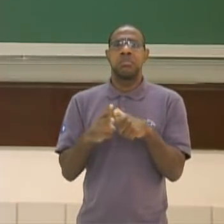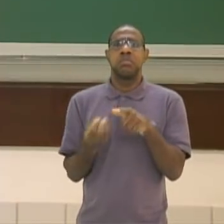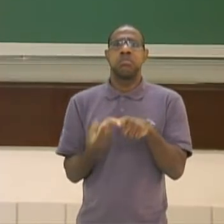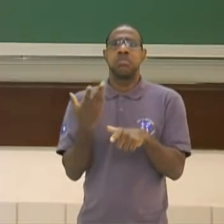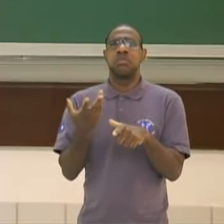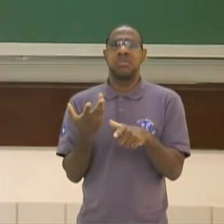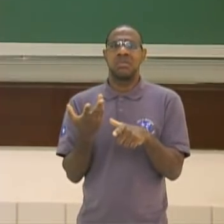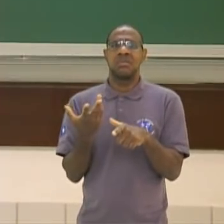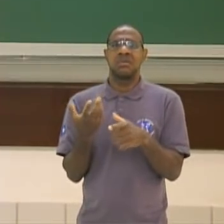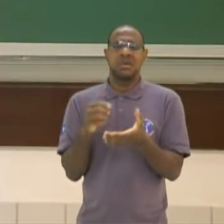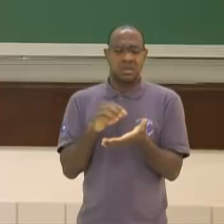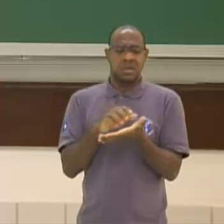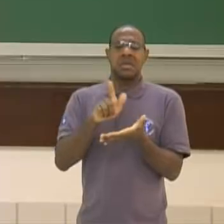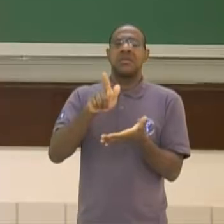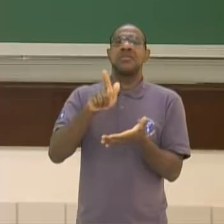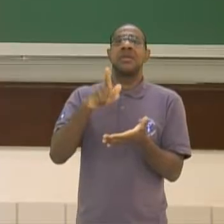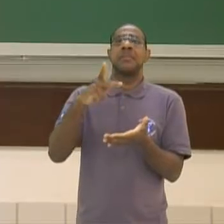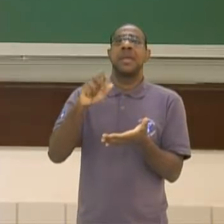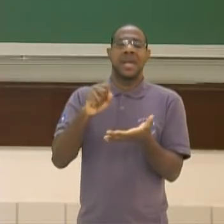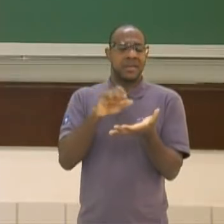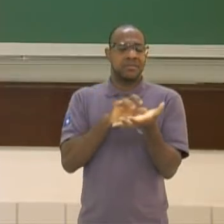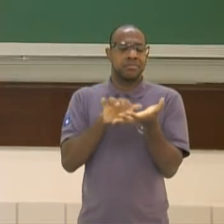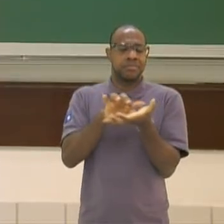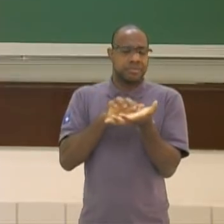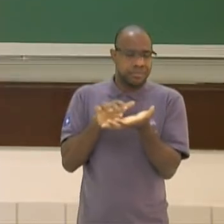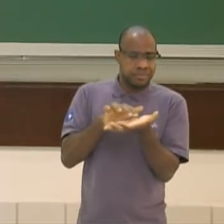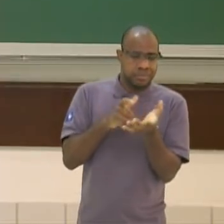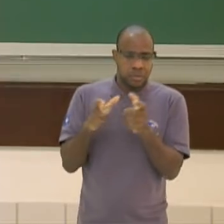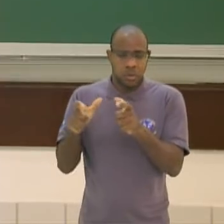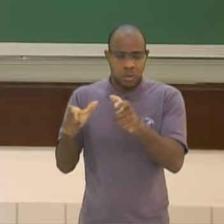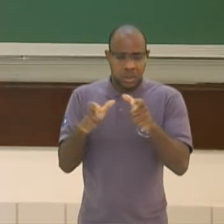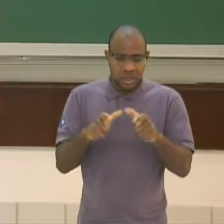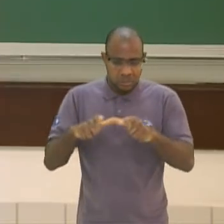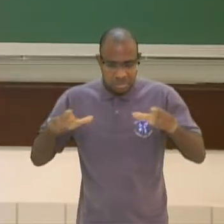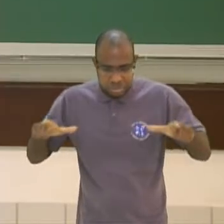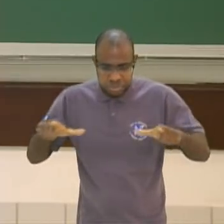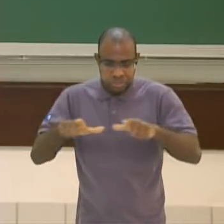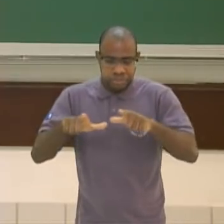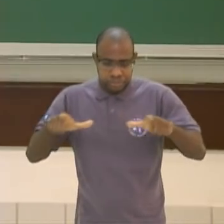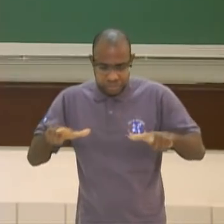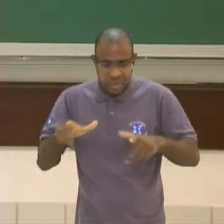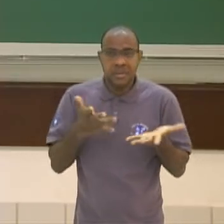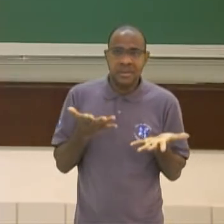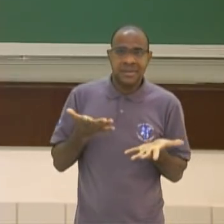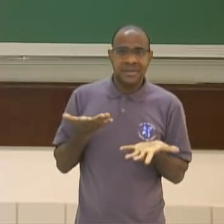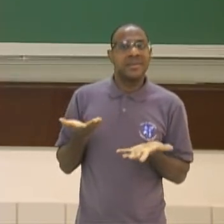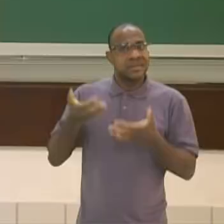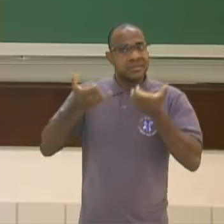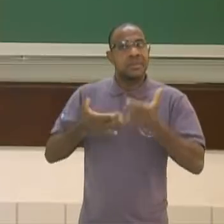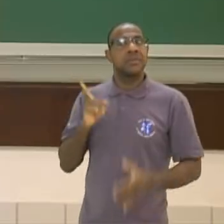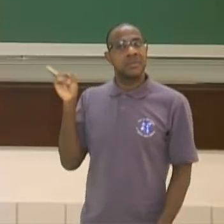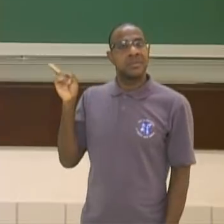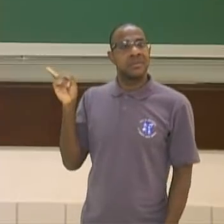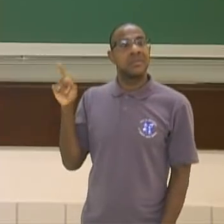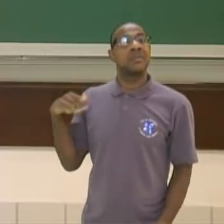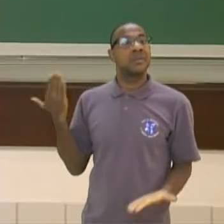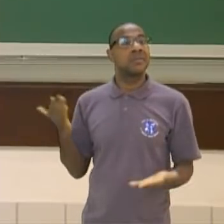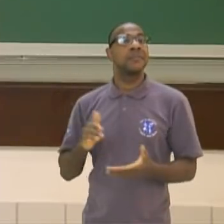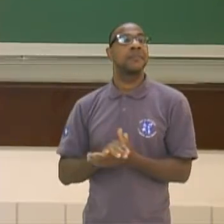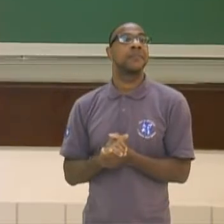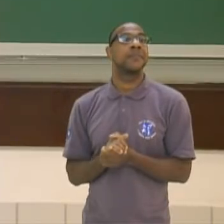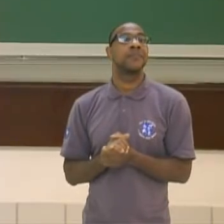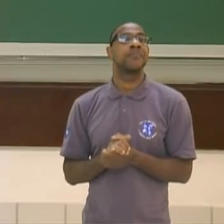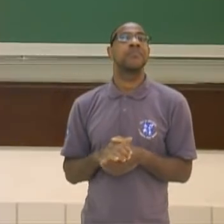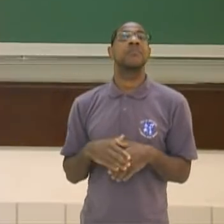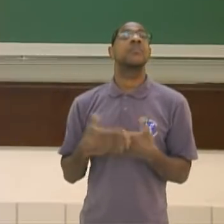alguns satélites artificiais. Artificial é uma coisa que não é natural, que o homem construiu. Qual